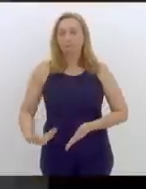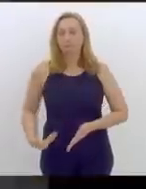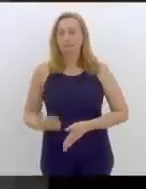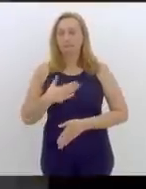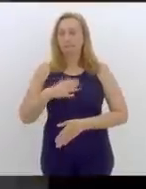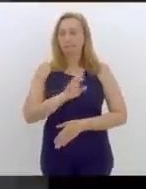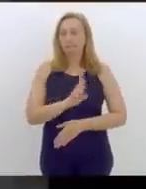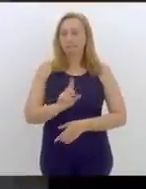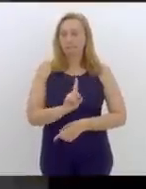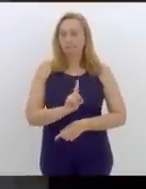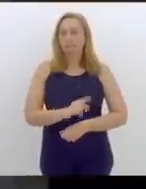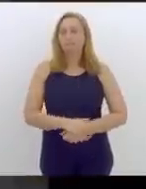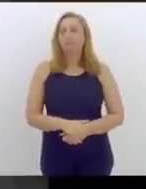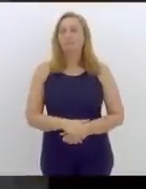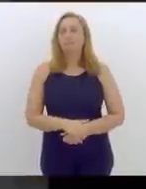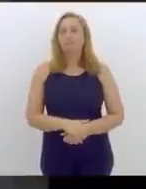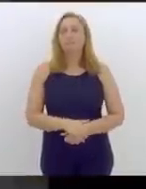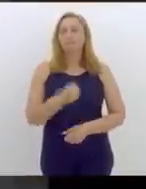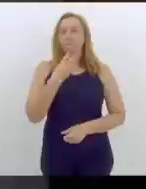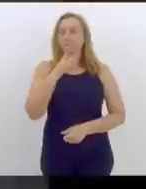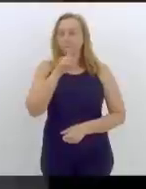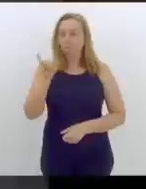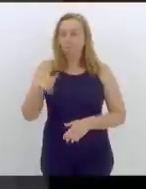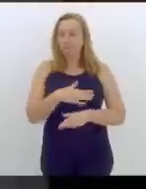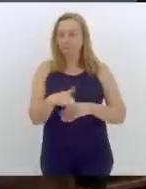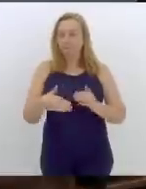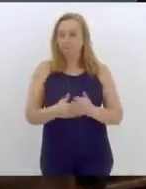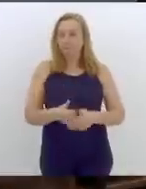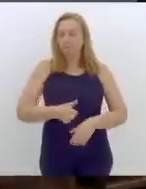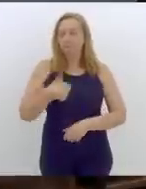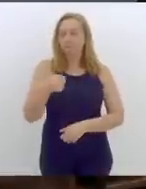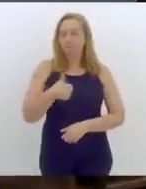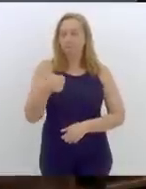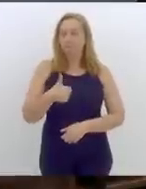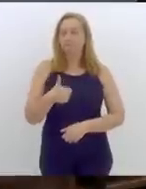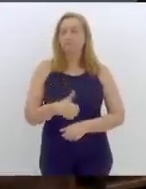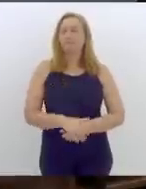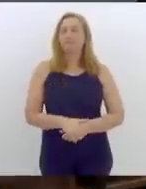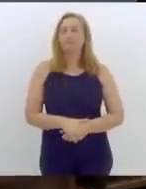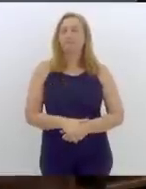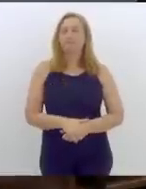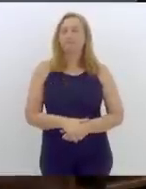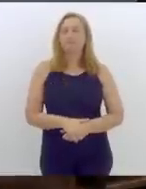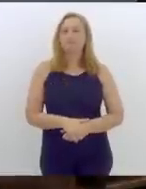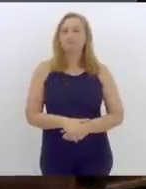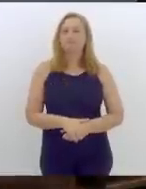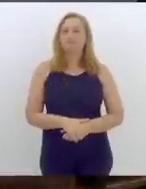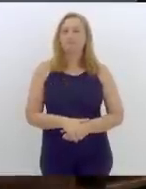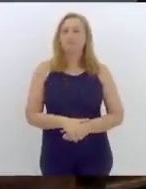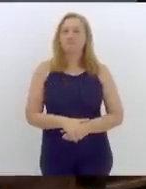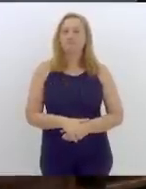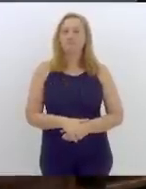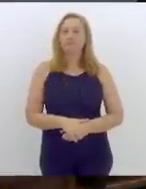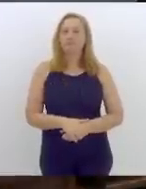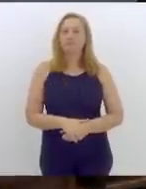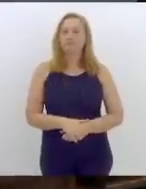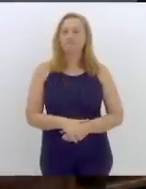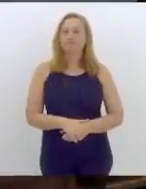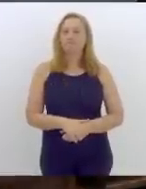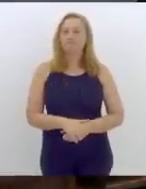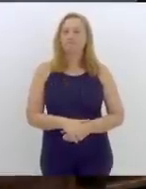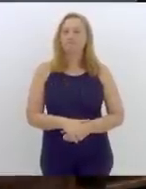Bom dia a todos Primeiro lugar eu quero cumprimentar essa Seleta mesa composta pelos deputados